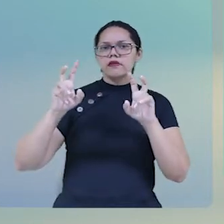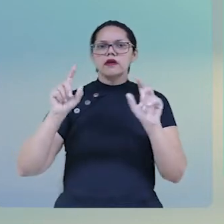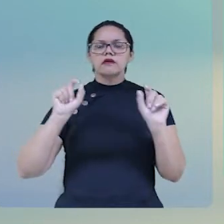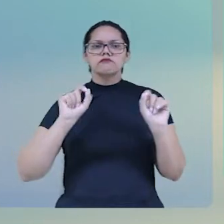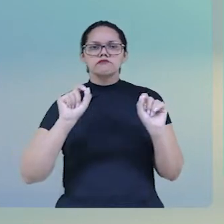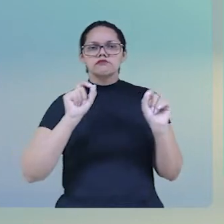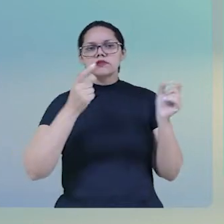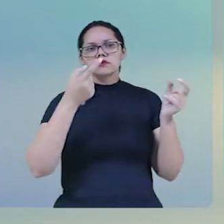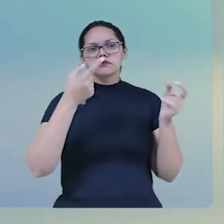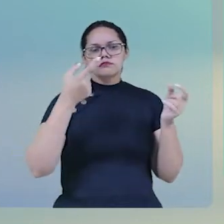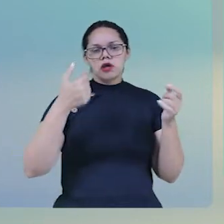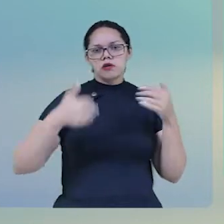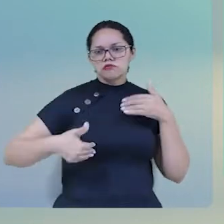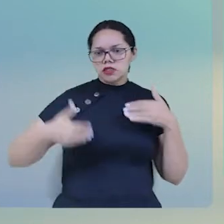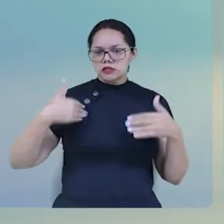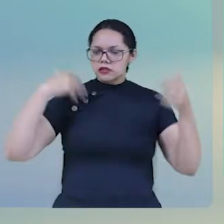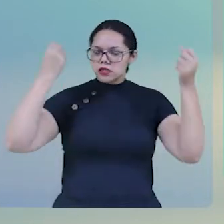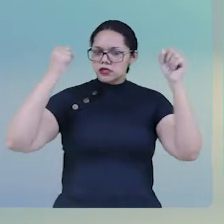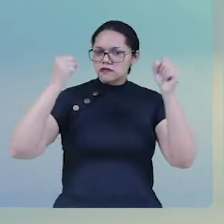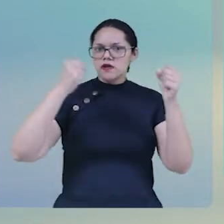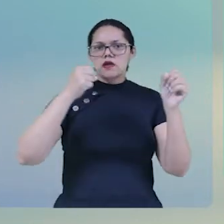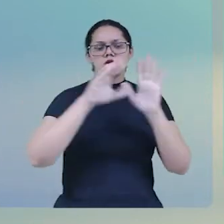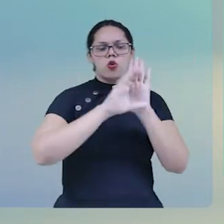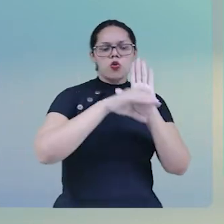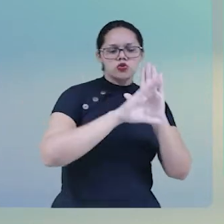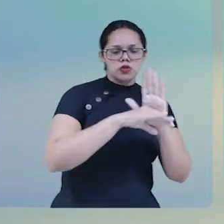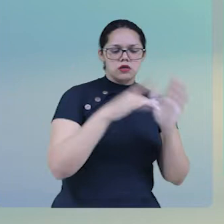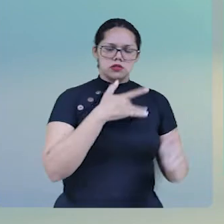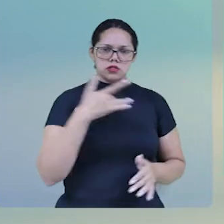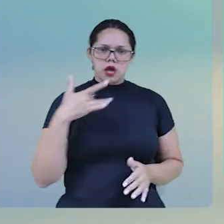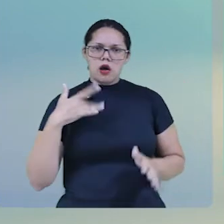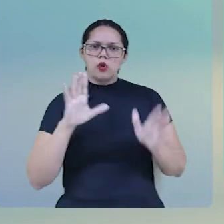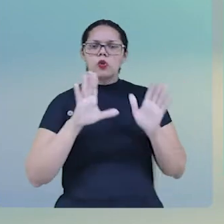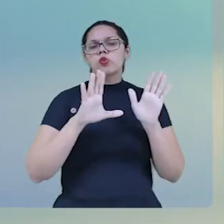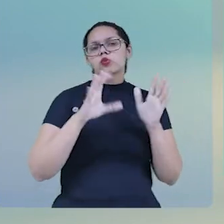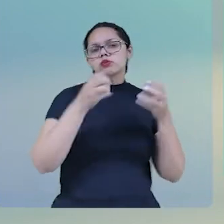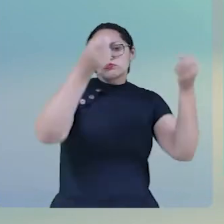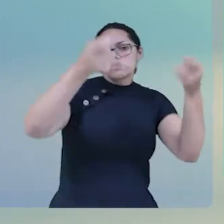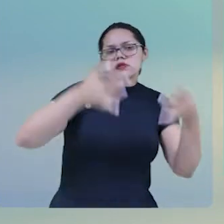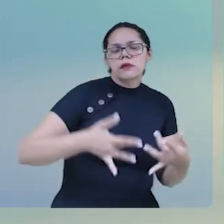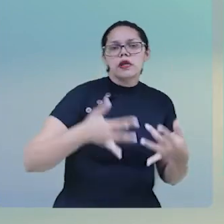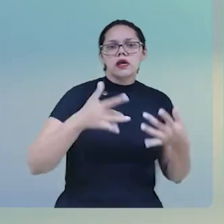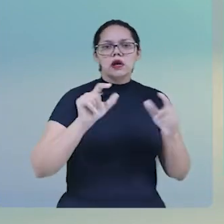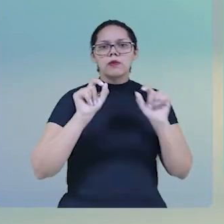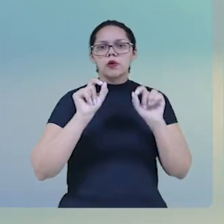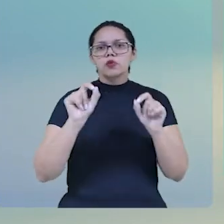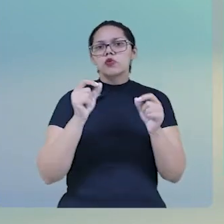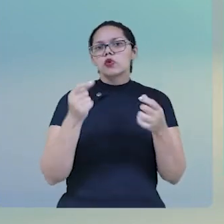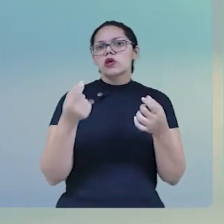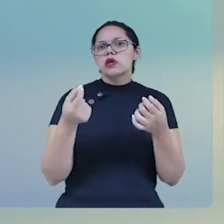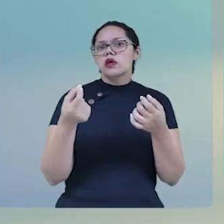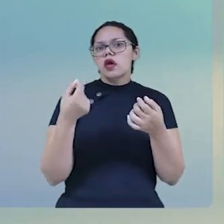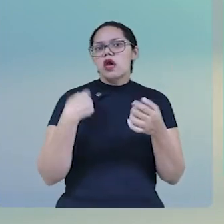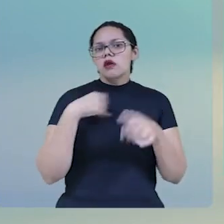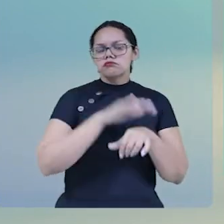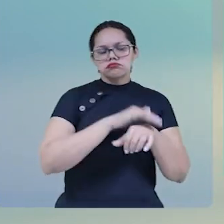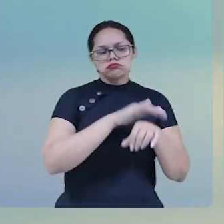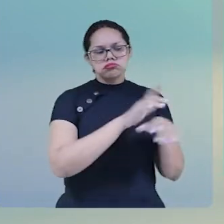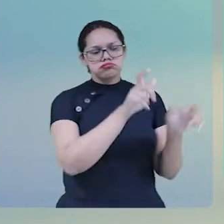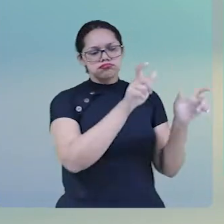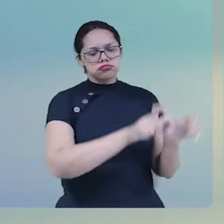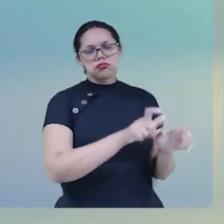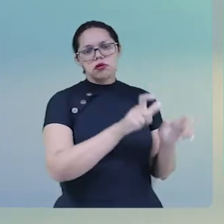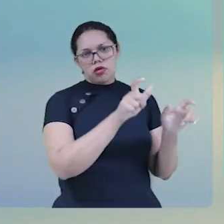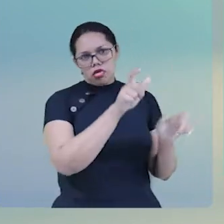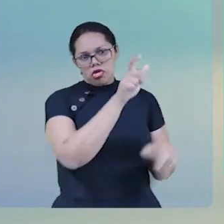exercício físico, falamos do conceito de saúde, conceituamos para vocês o que são capacidades físicas, demos exemplos de